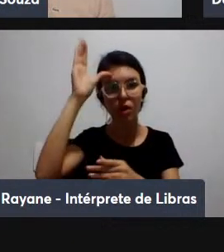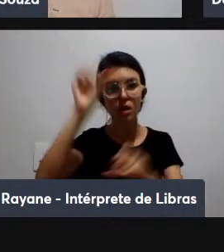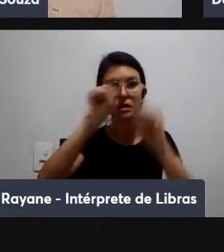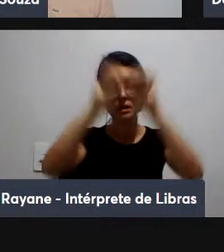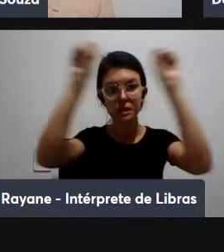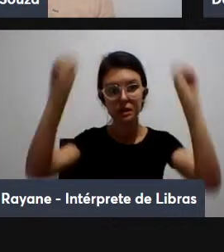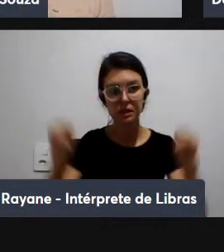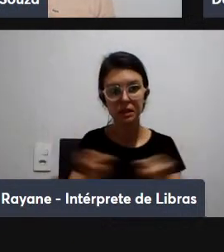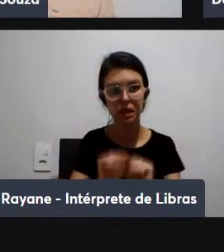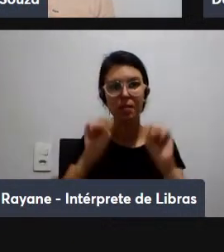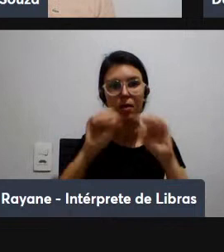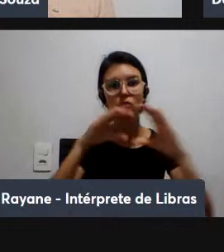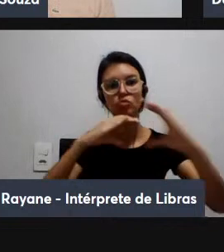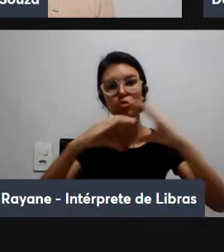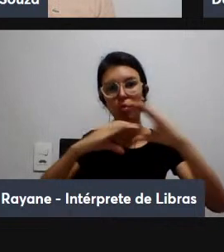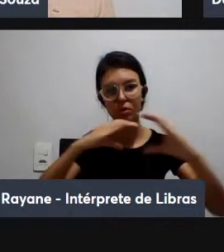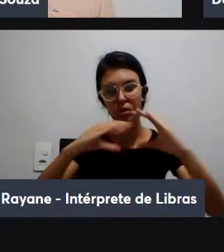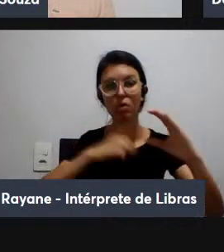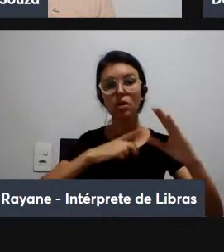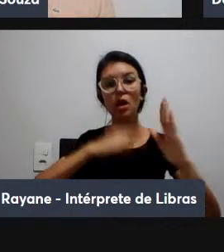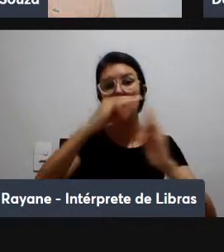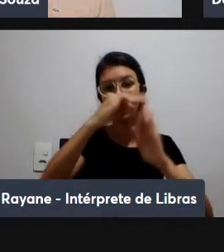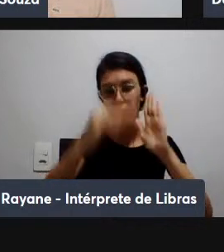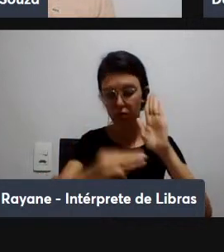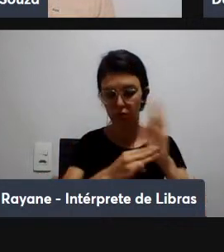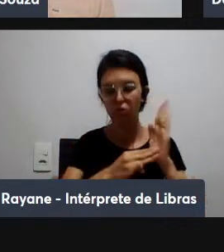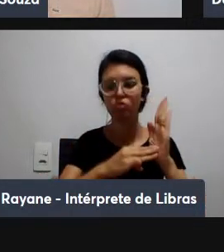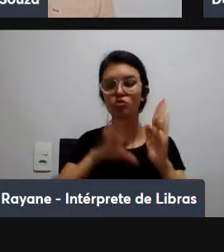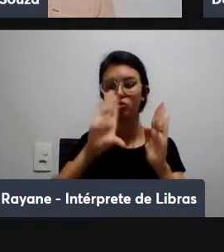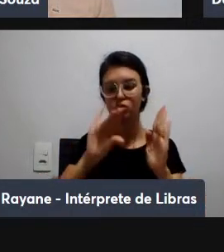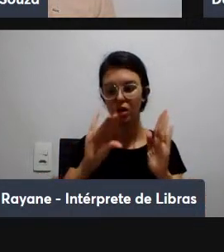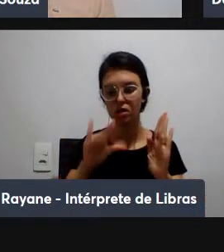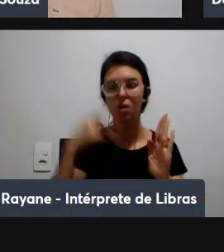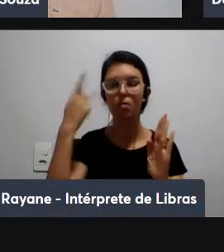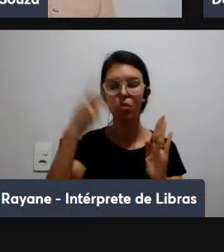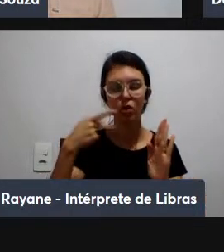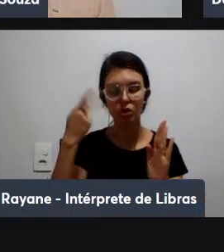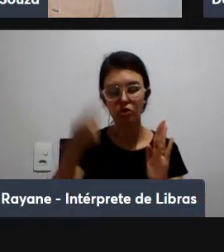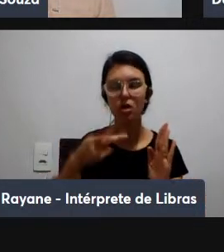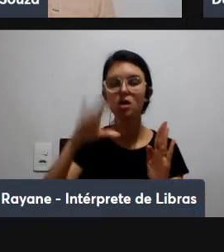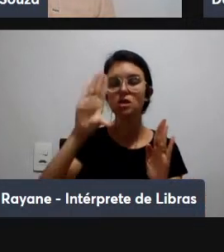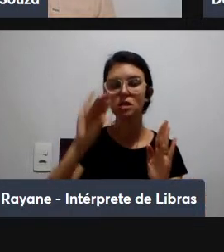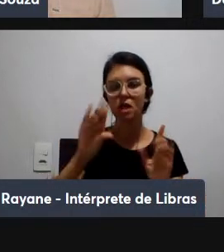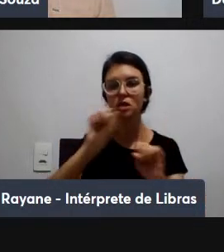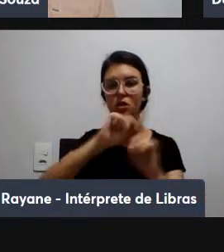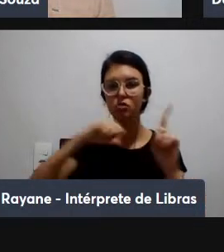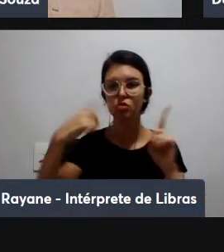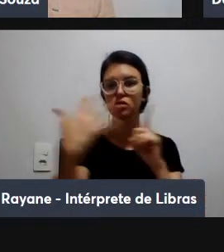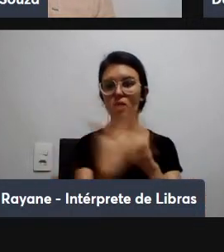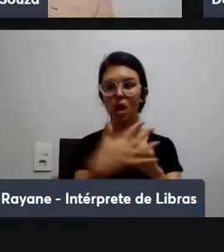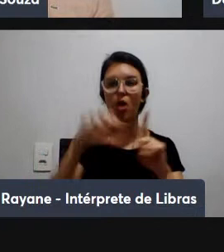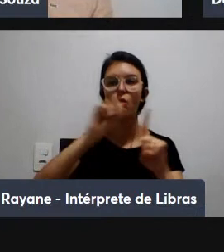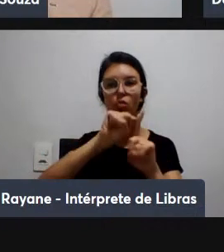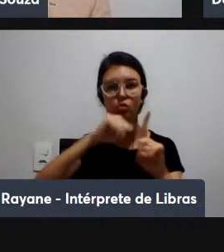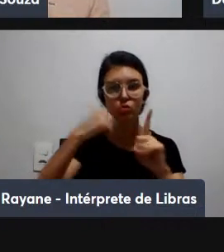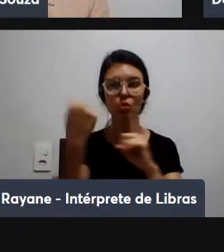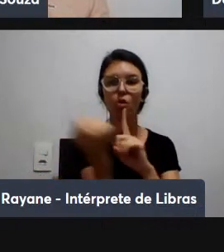uma metodologia em, por exemplo, ciência política, ciências sociais, sociologia, que